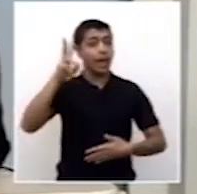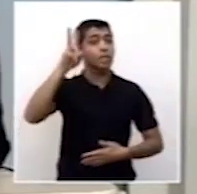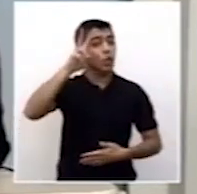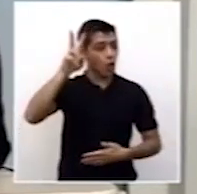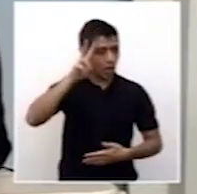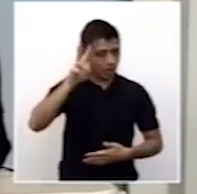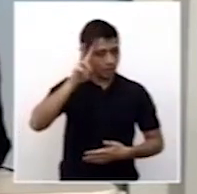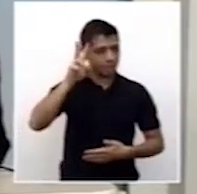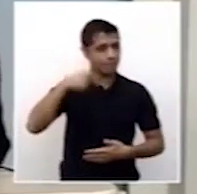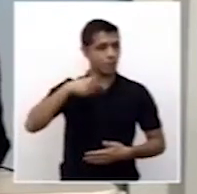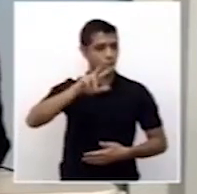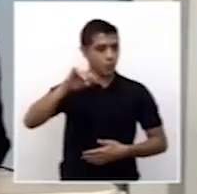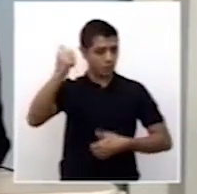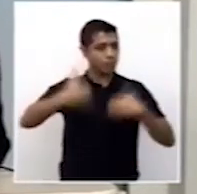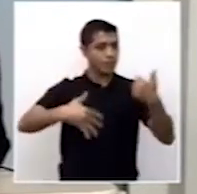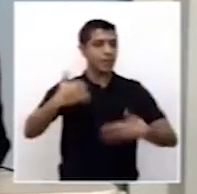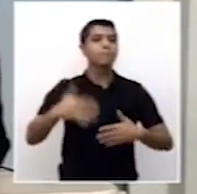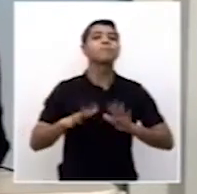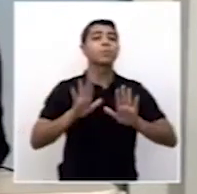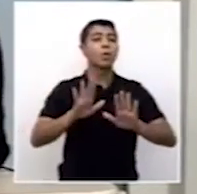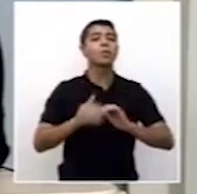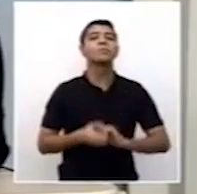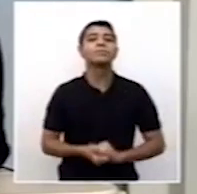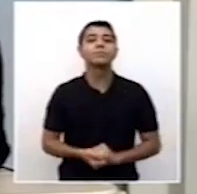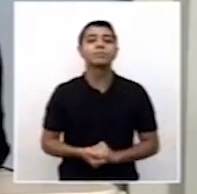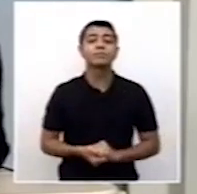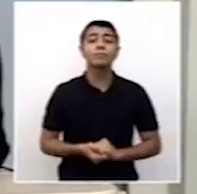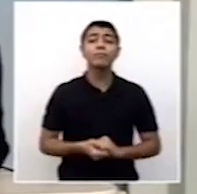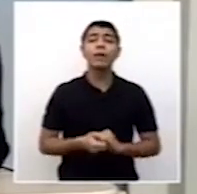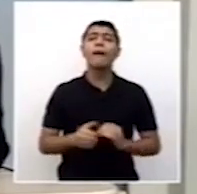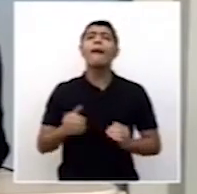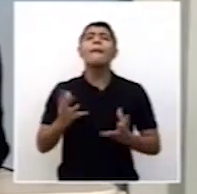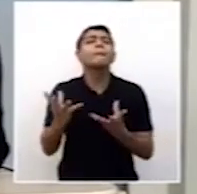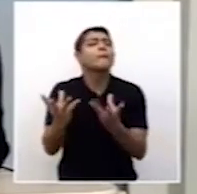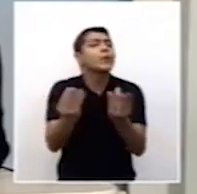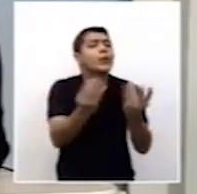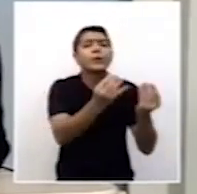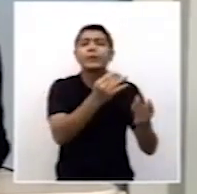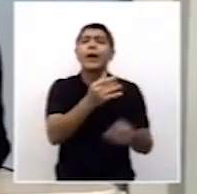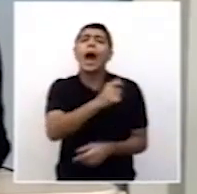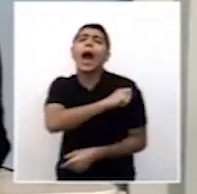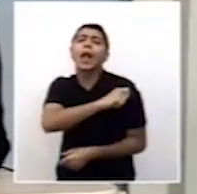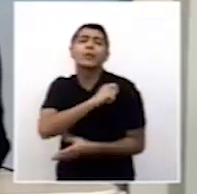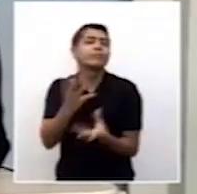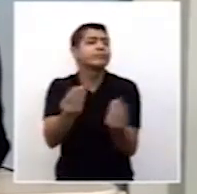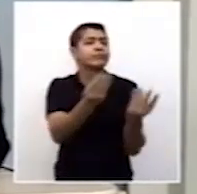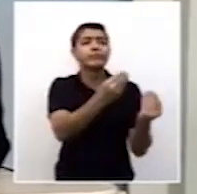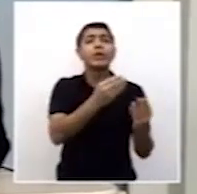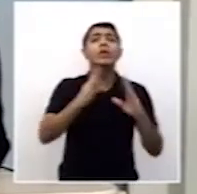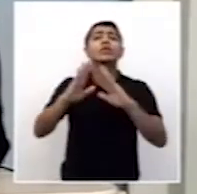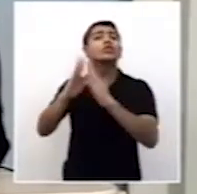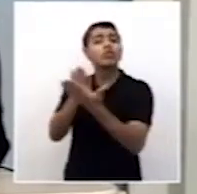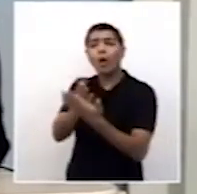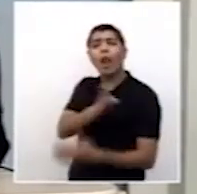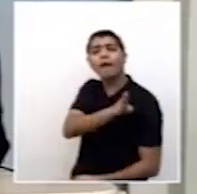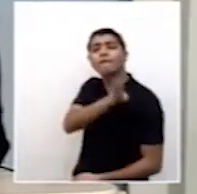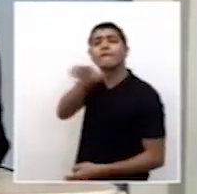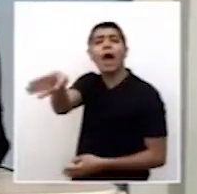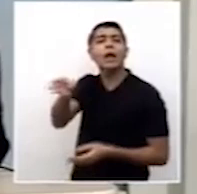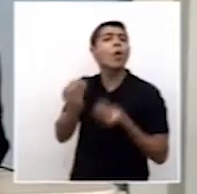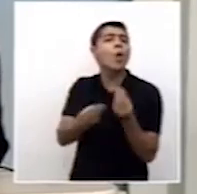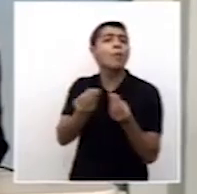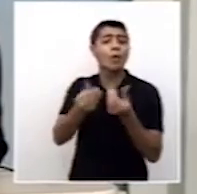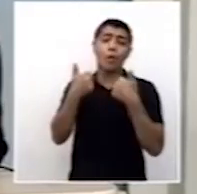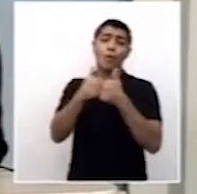Muitos alunos vão à escola de ônibus, né? Como você também deve ir à escola de ônibus. O espaço de um ônibus é muito